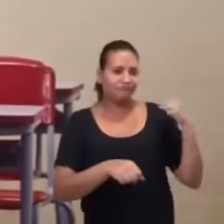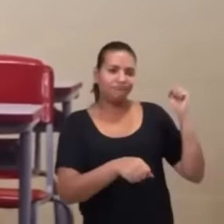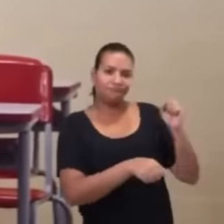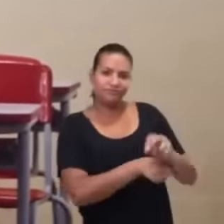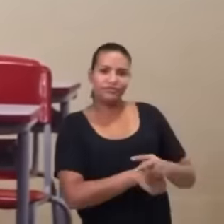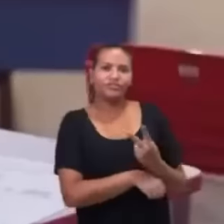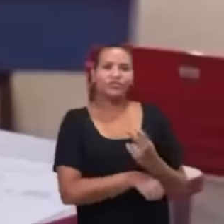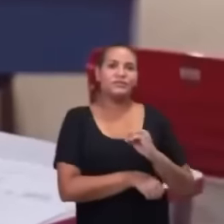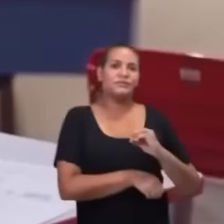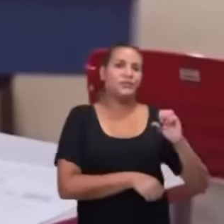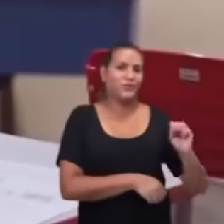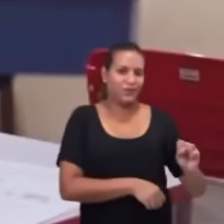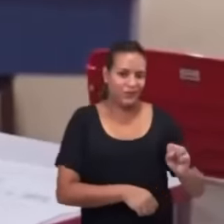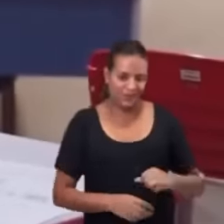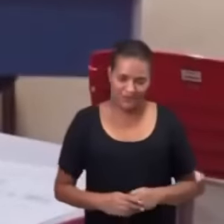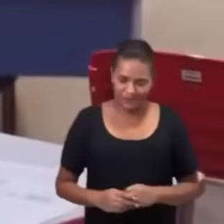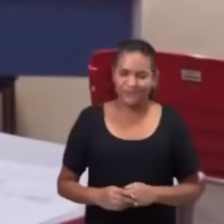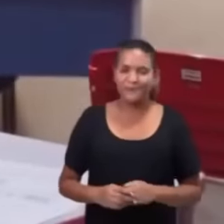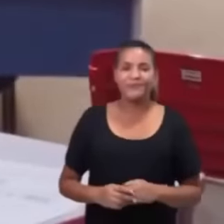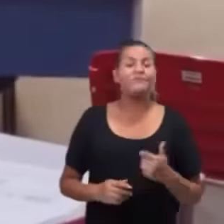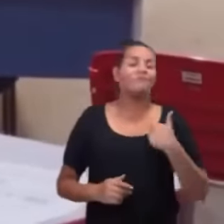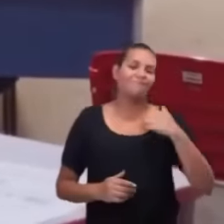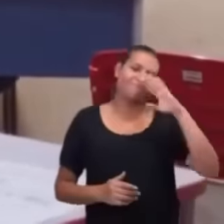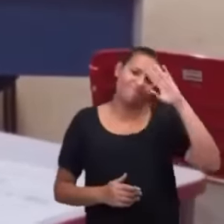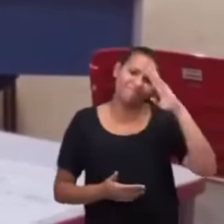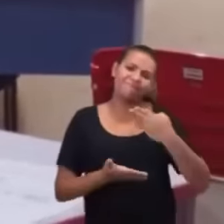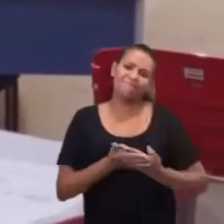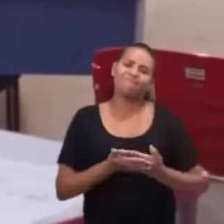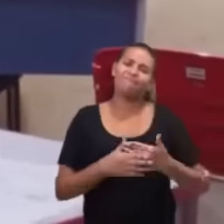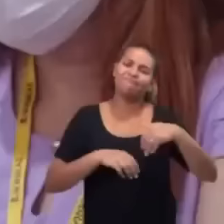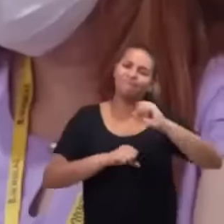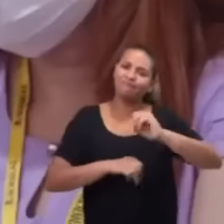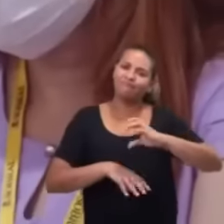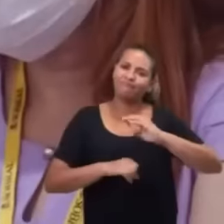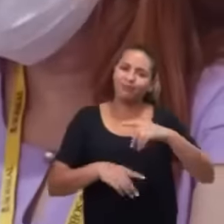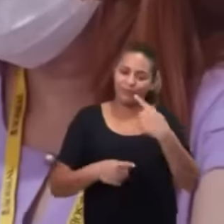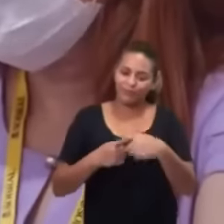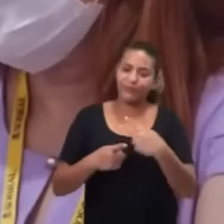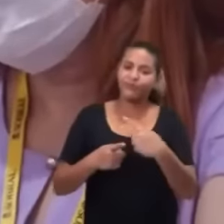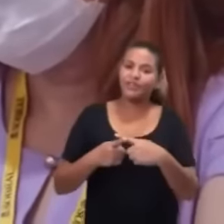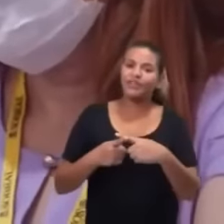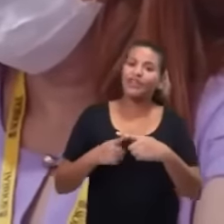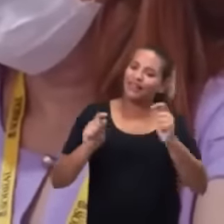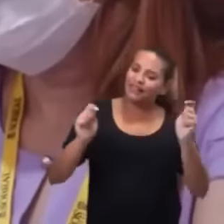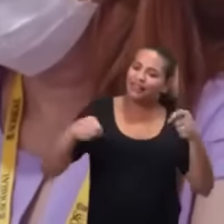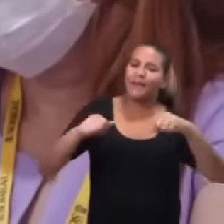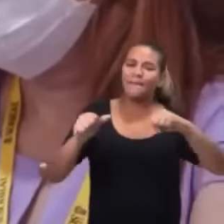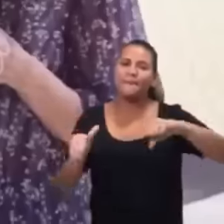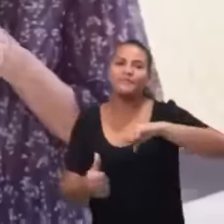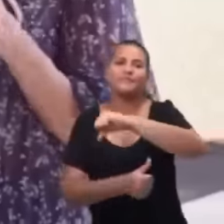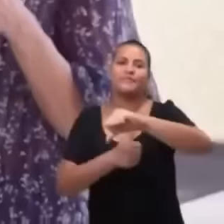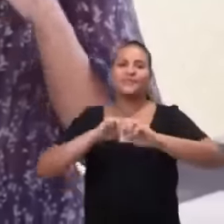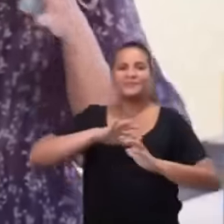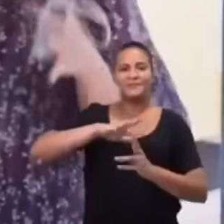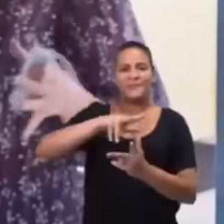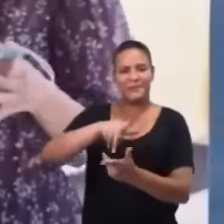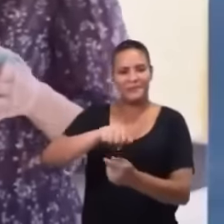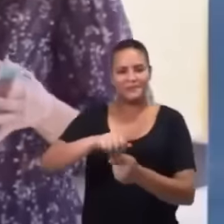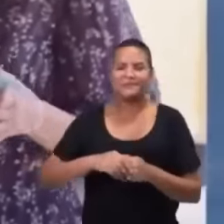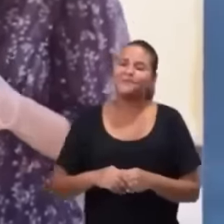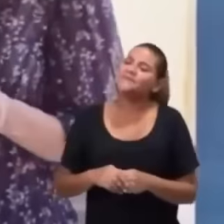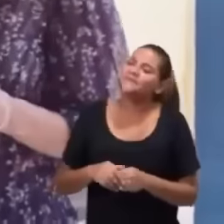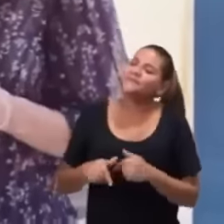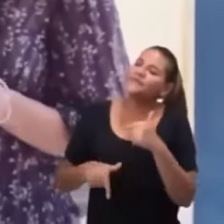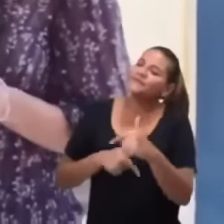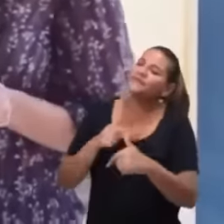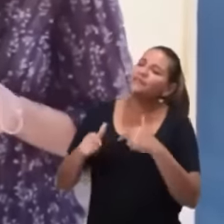a educação, eu acredito muito nela, porque é através da educação que o mundo pode ser mudado. Como que esse trabalho de